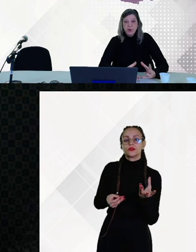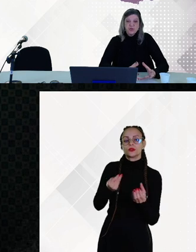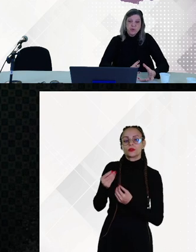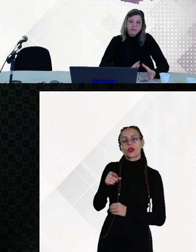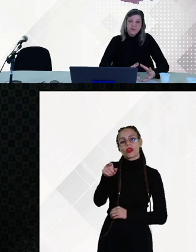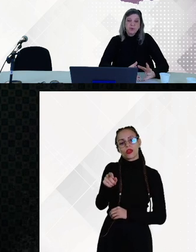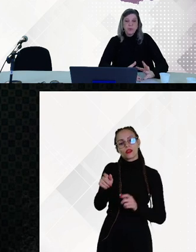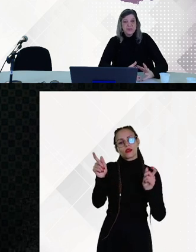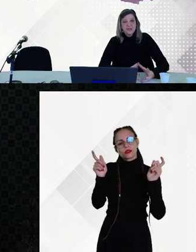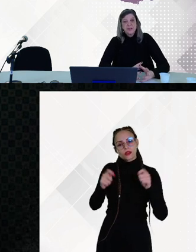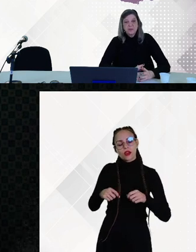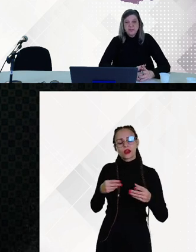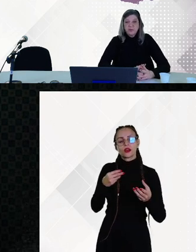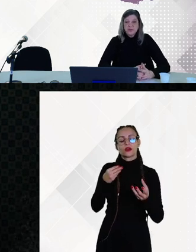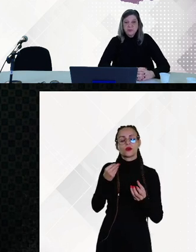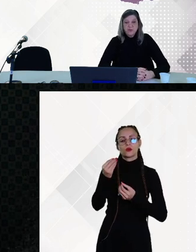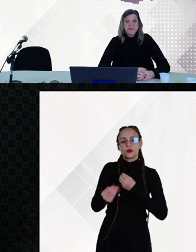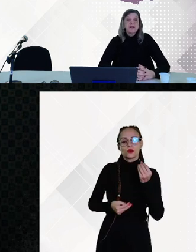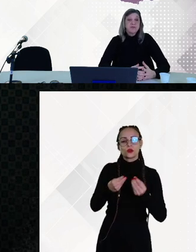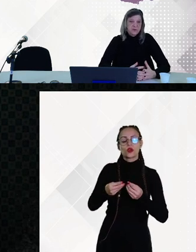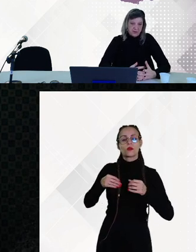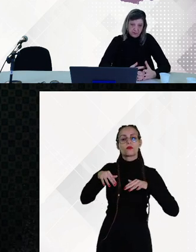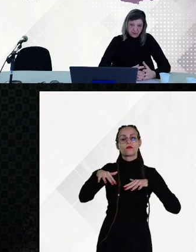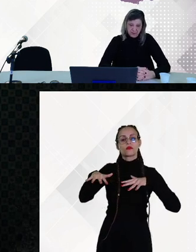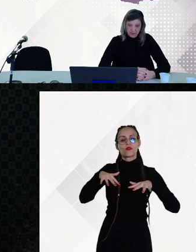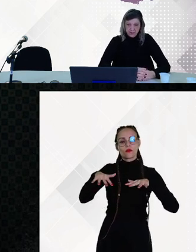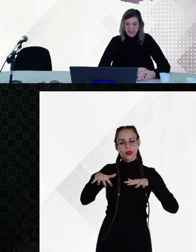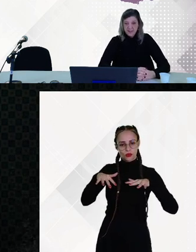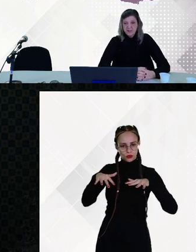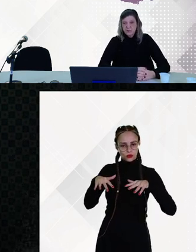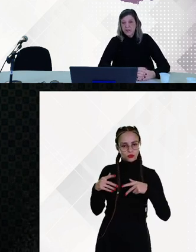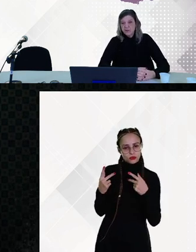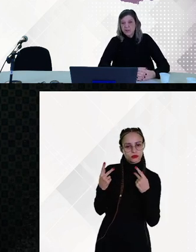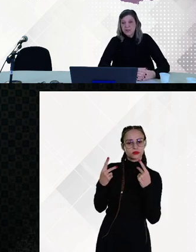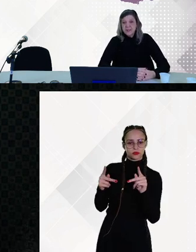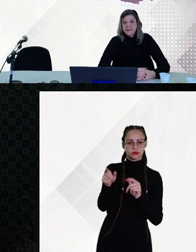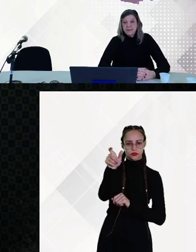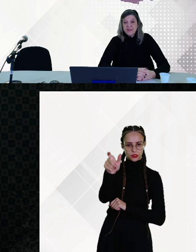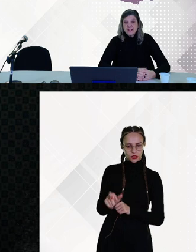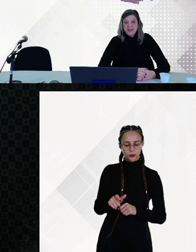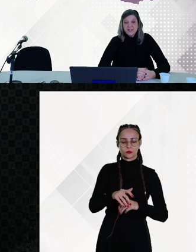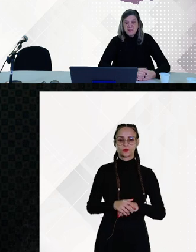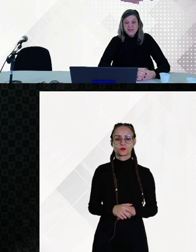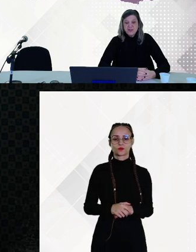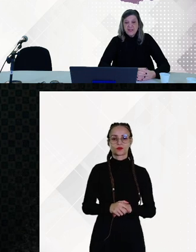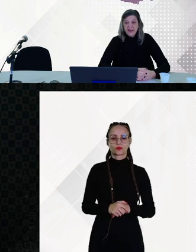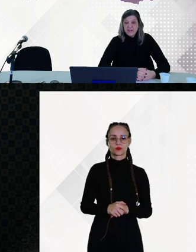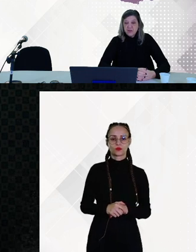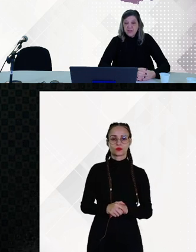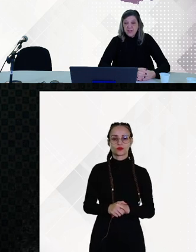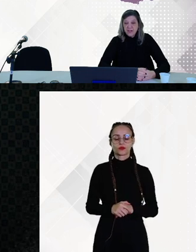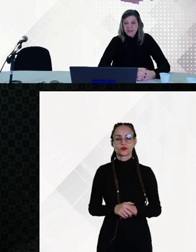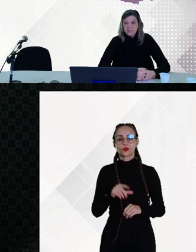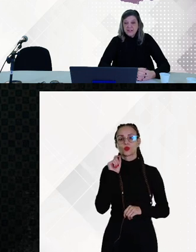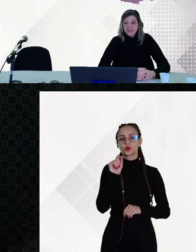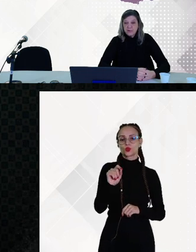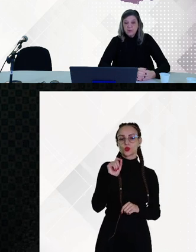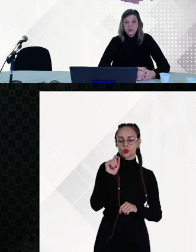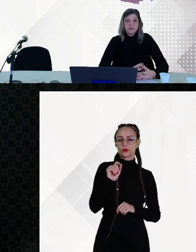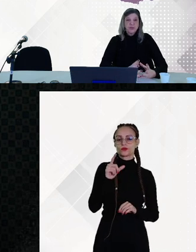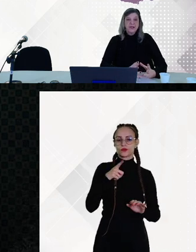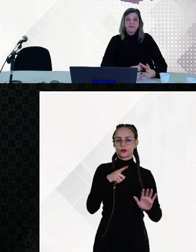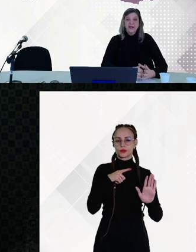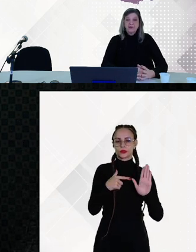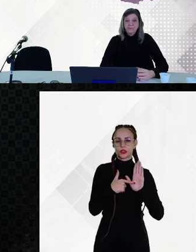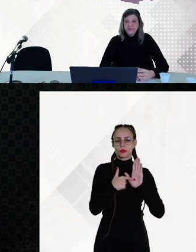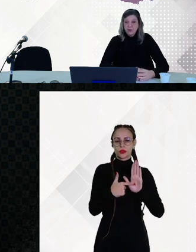ele pode, como seriam os movimentos desse estudante. Então, a espasticidade, ela apresenta um